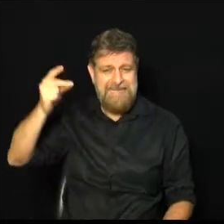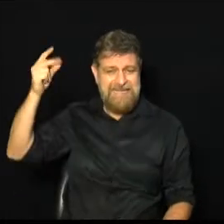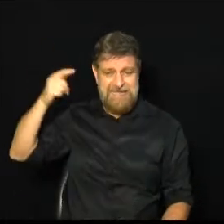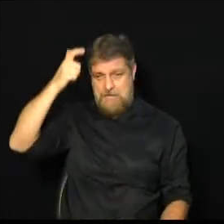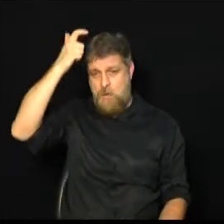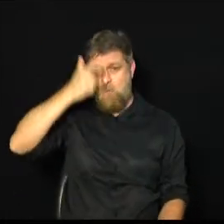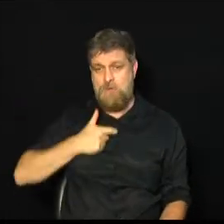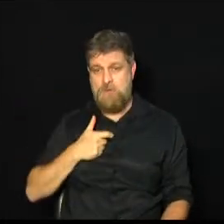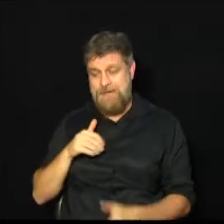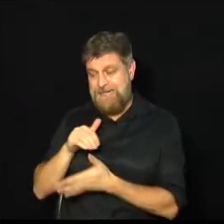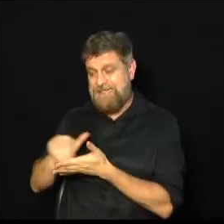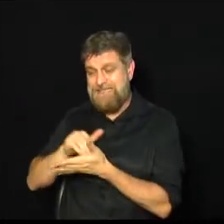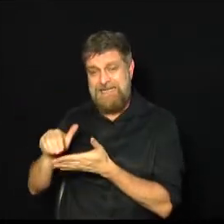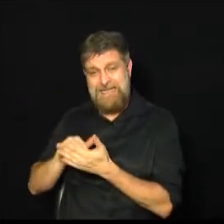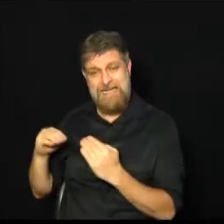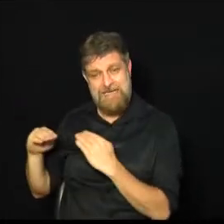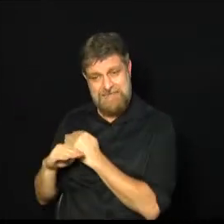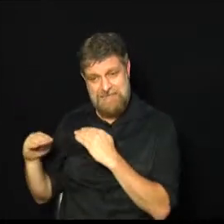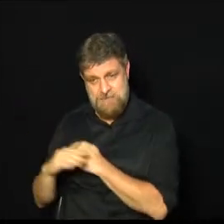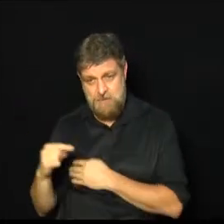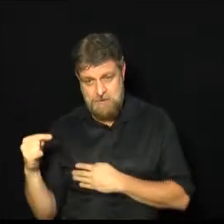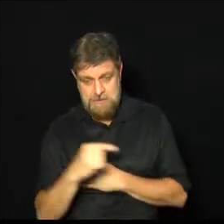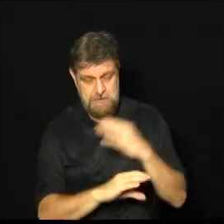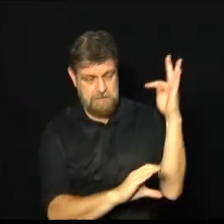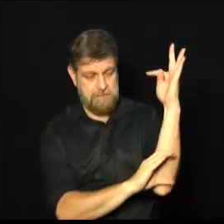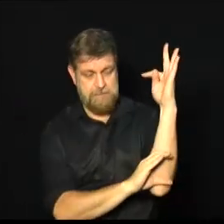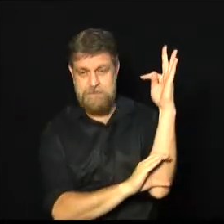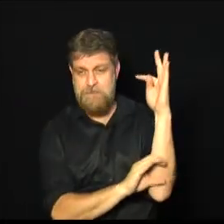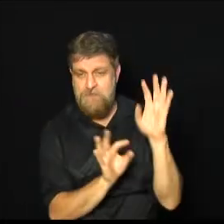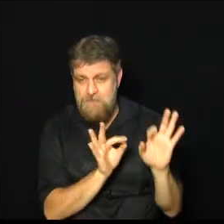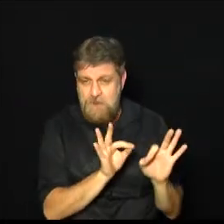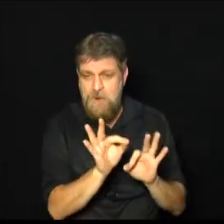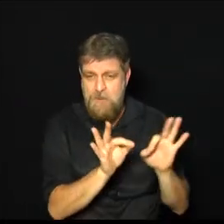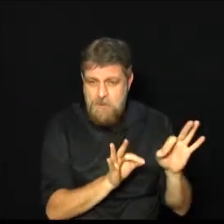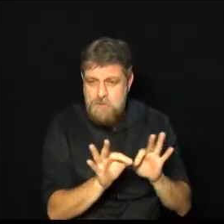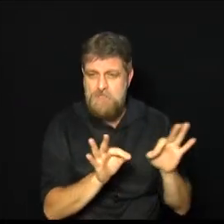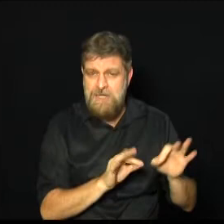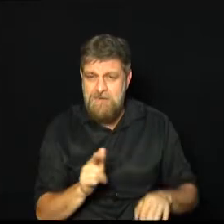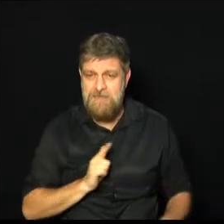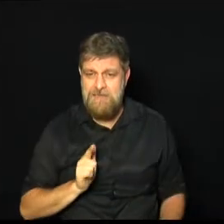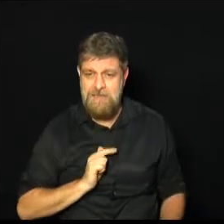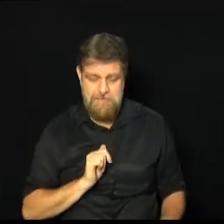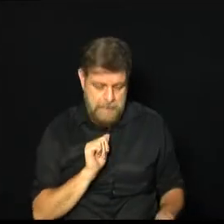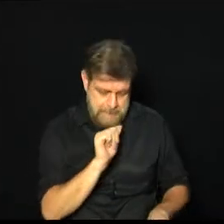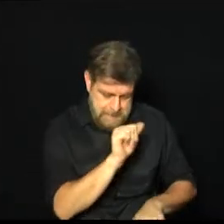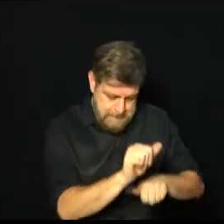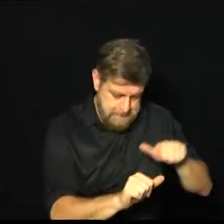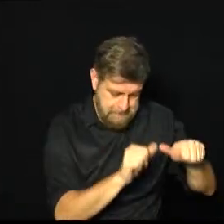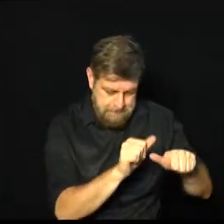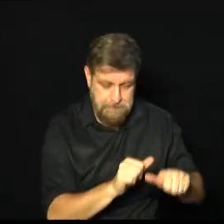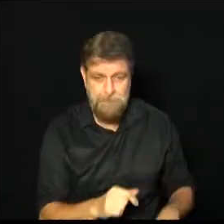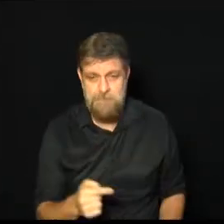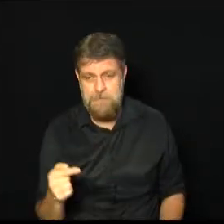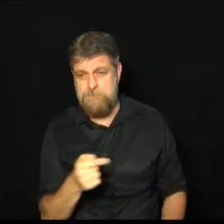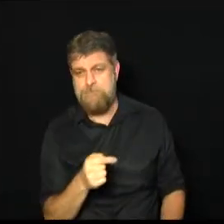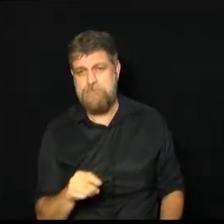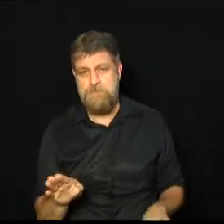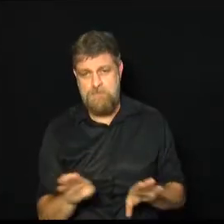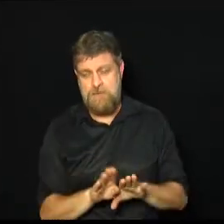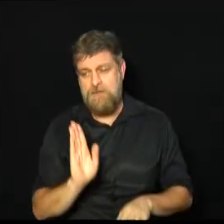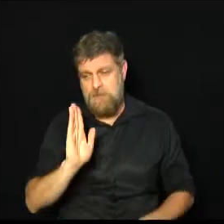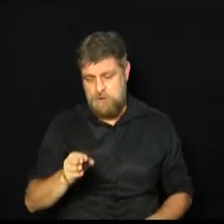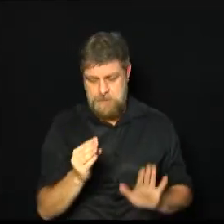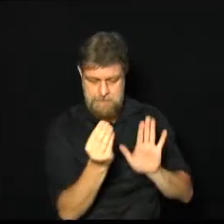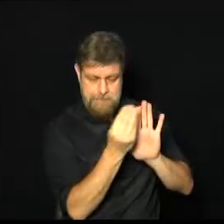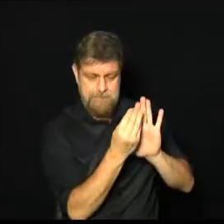de Transportes. Ele tem que passar por uma boa transformação, e isso estava previsto